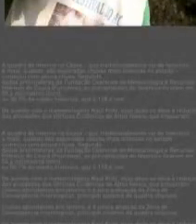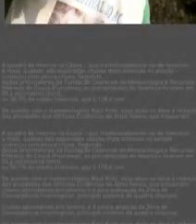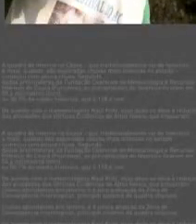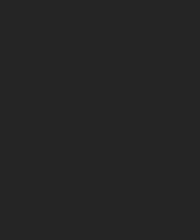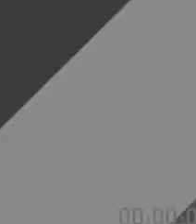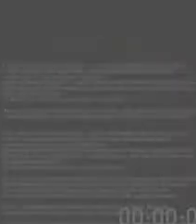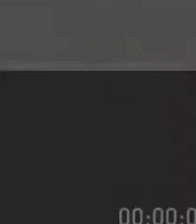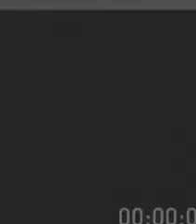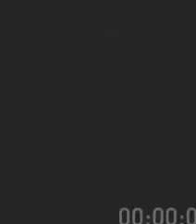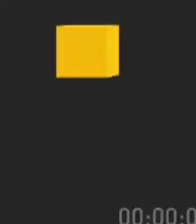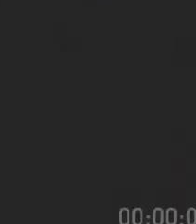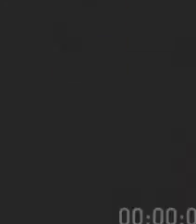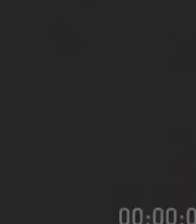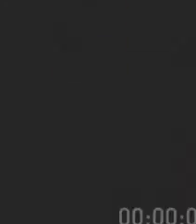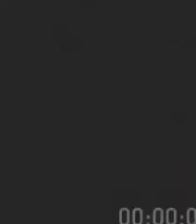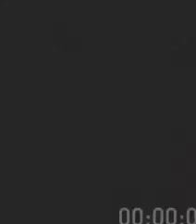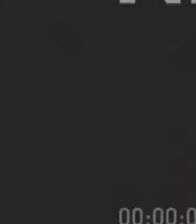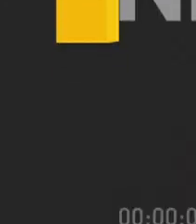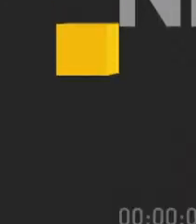ae